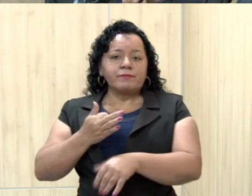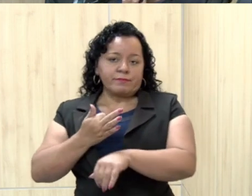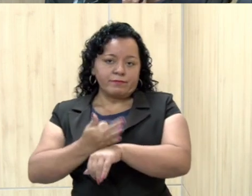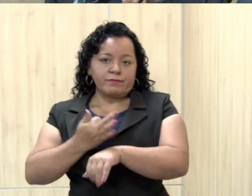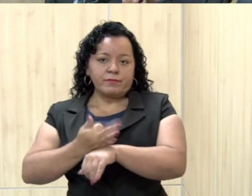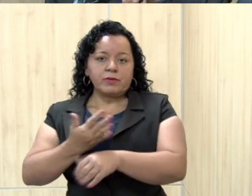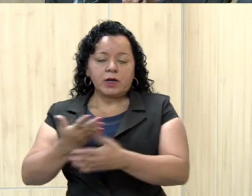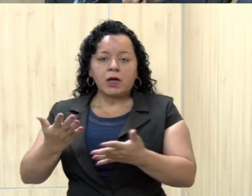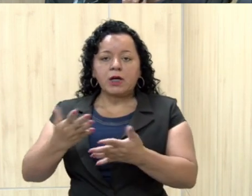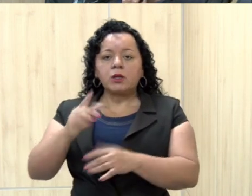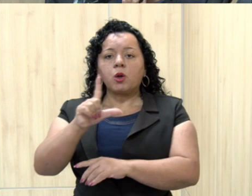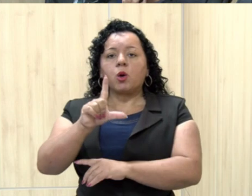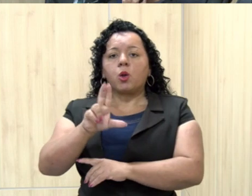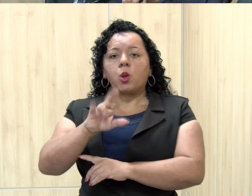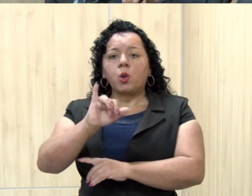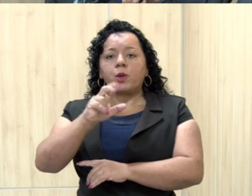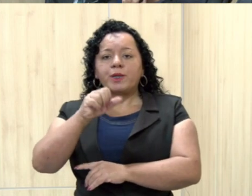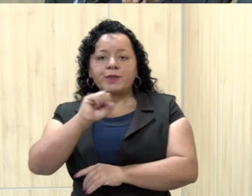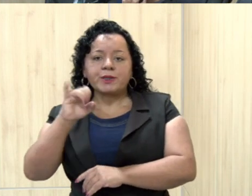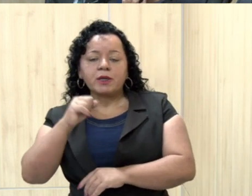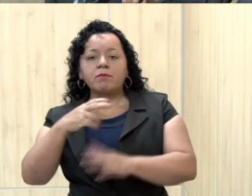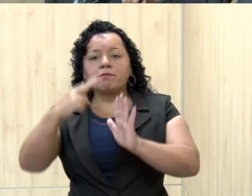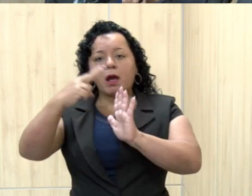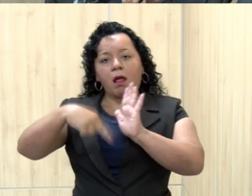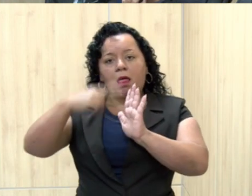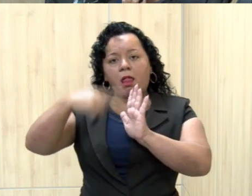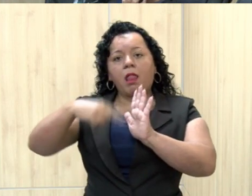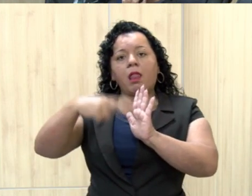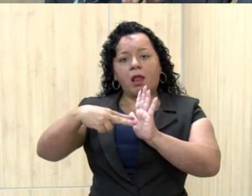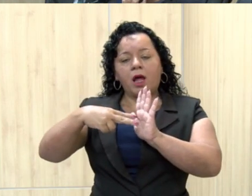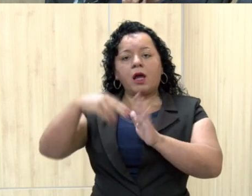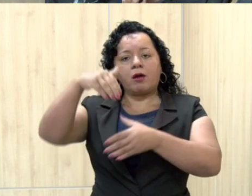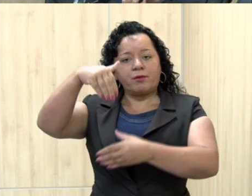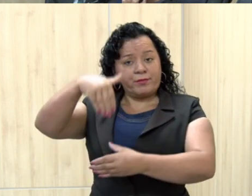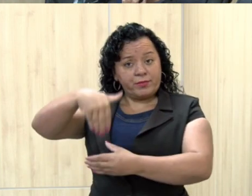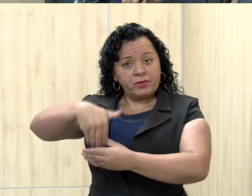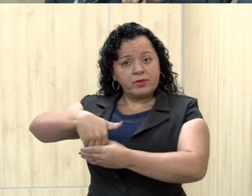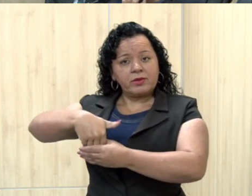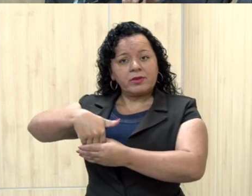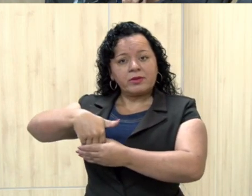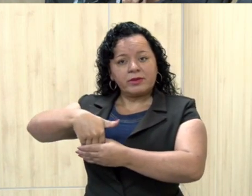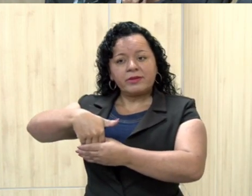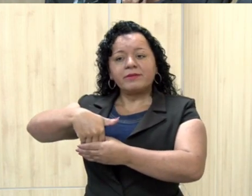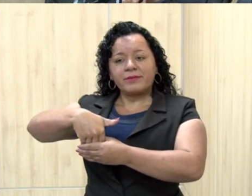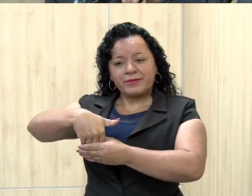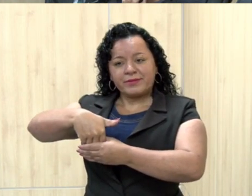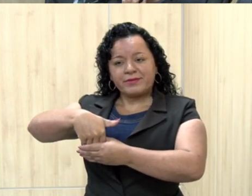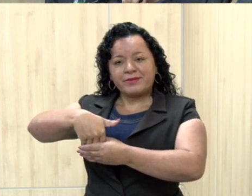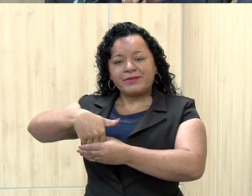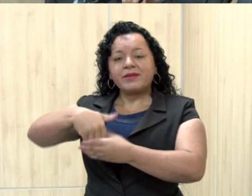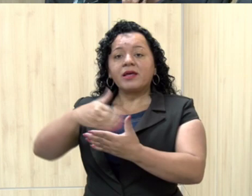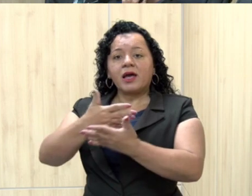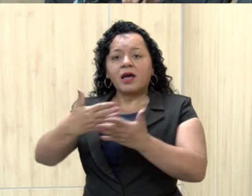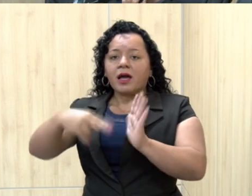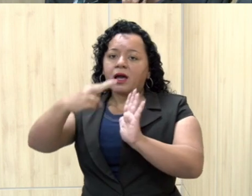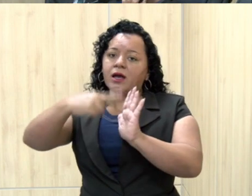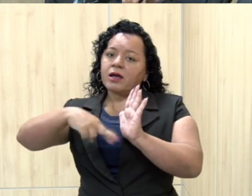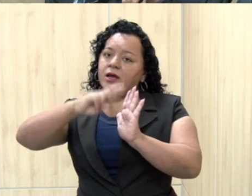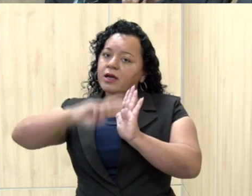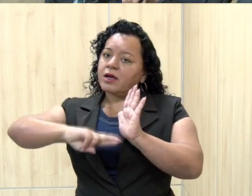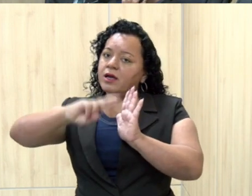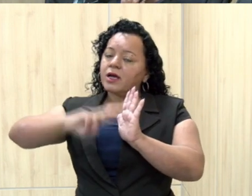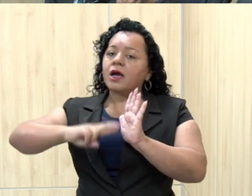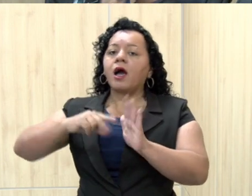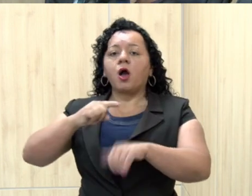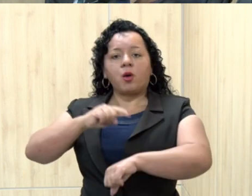emperrando eu vou pedir a leitura do voto né da relatoria dele e aí o